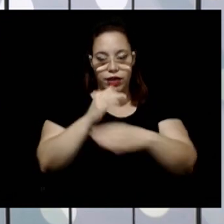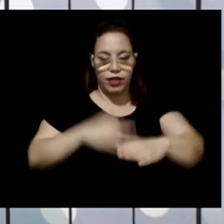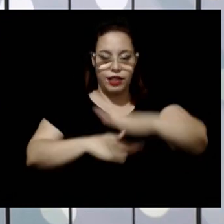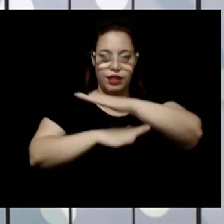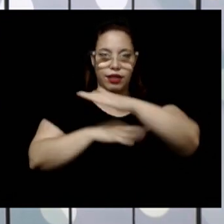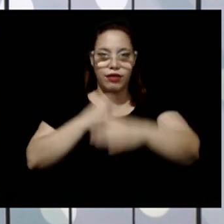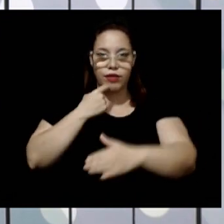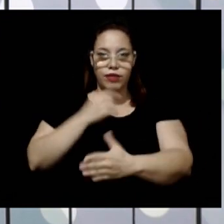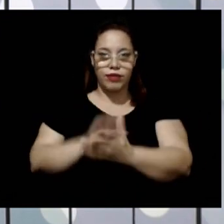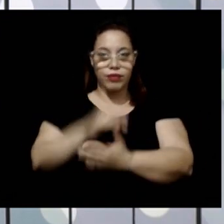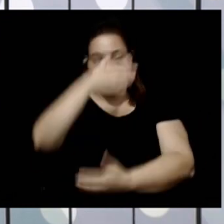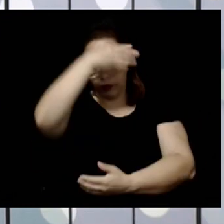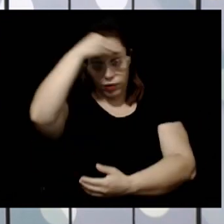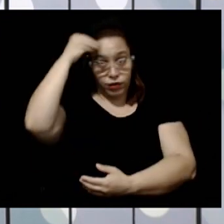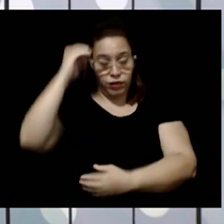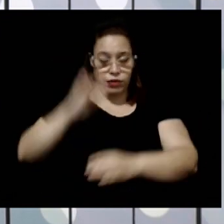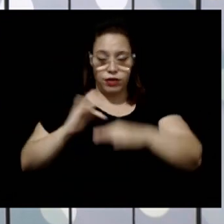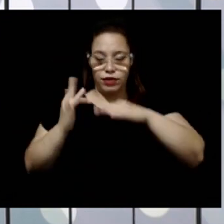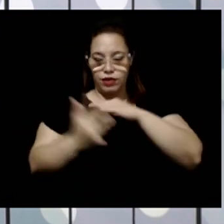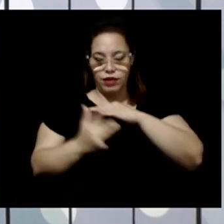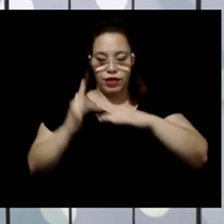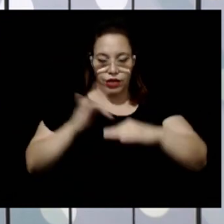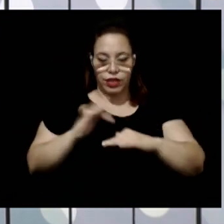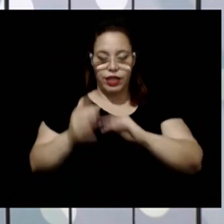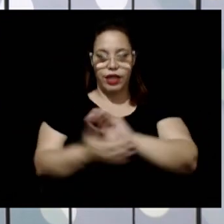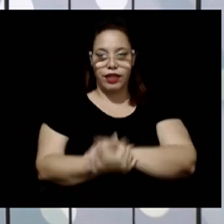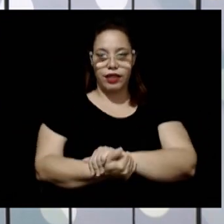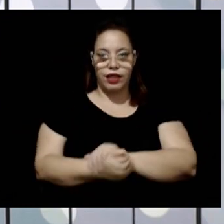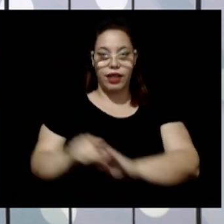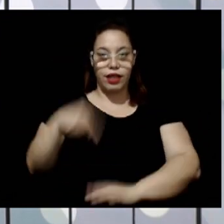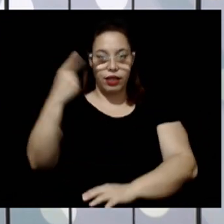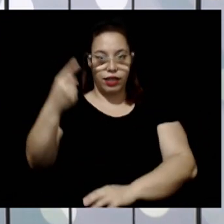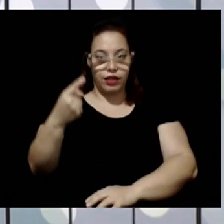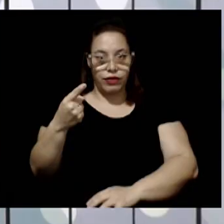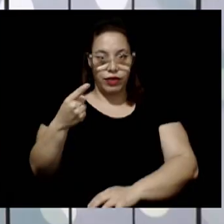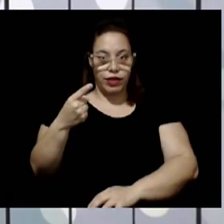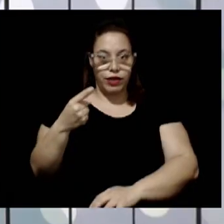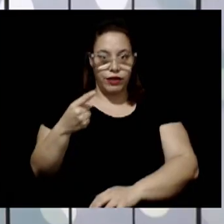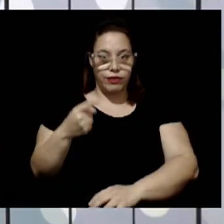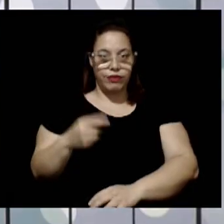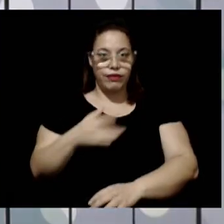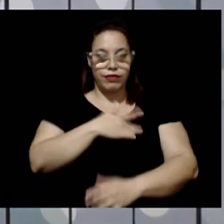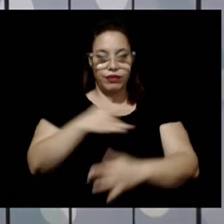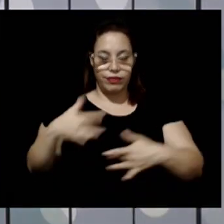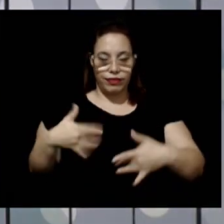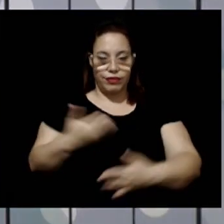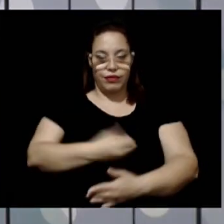se esqueça de nos acompanhar nas redes sociais. A gente se vê no próximo programa.